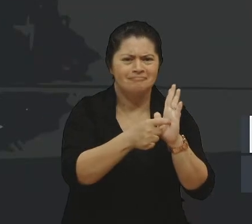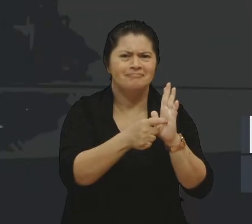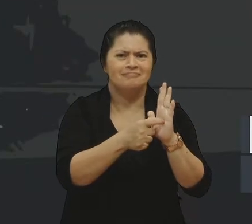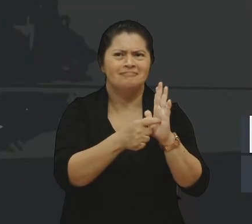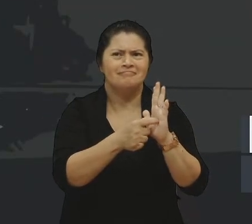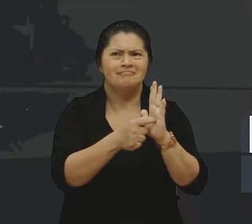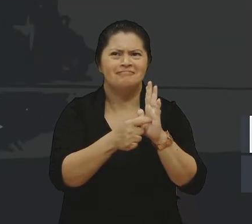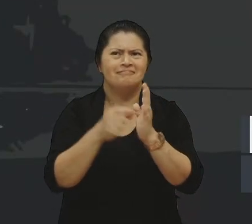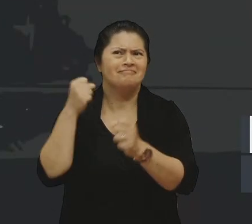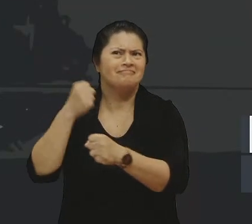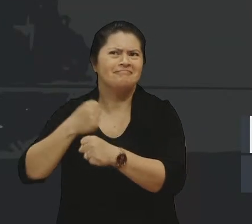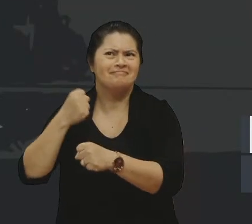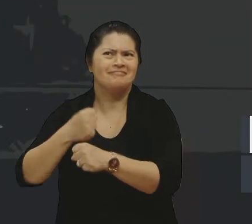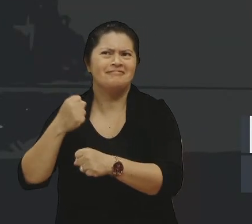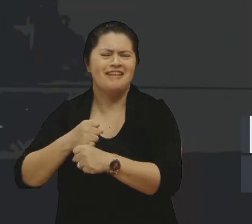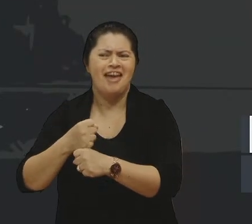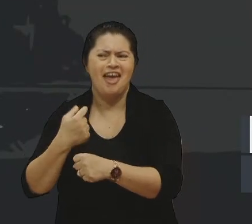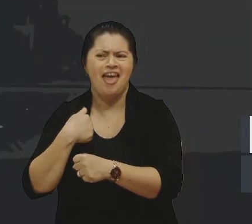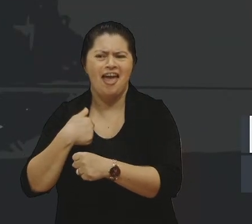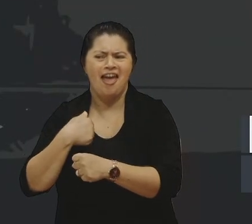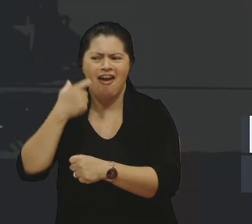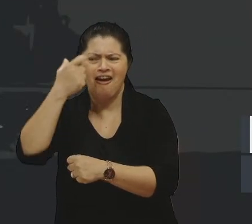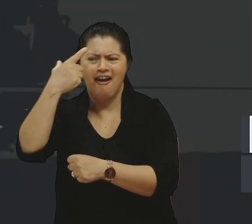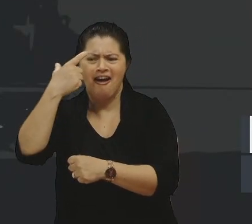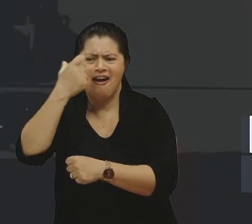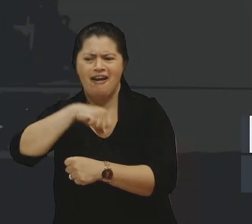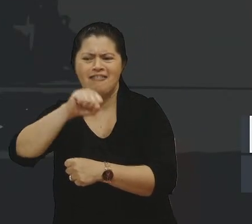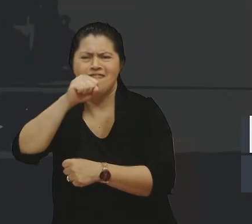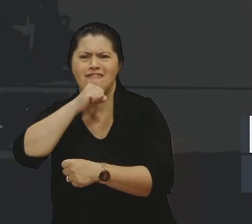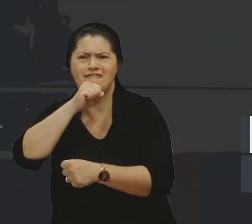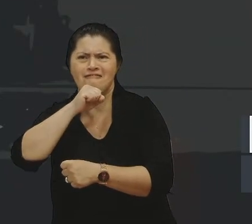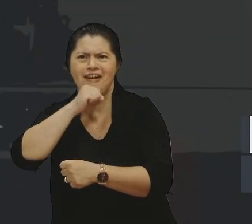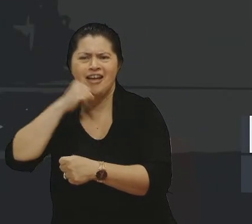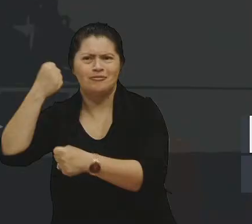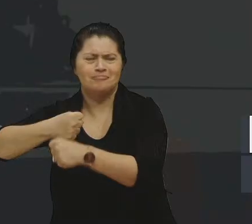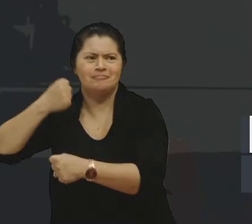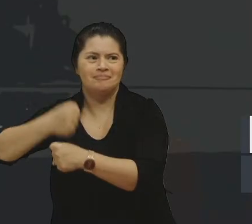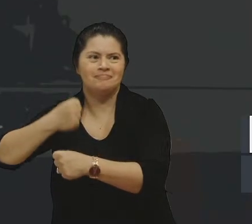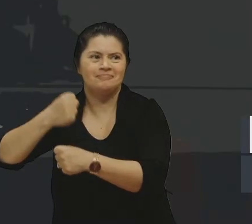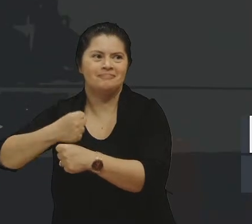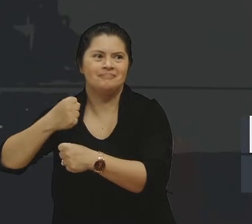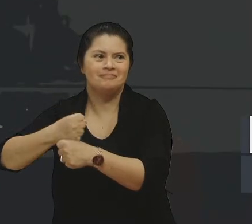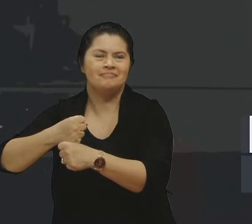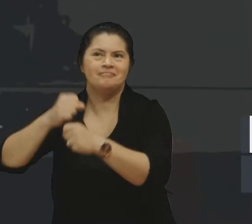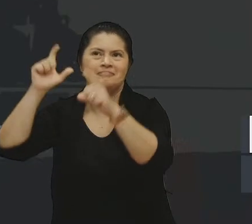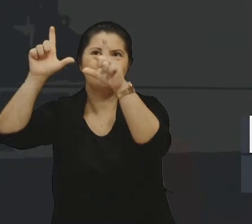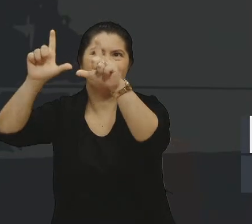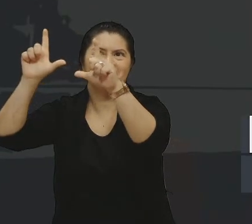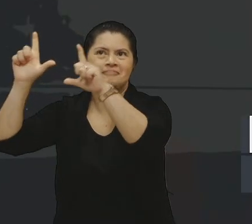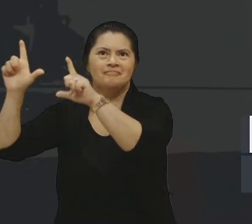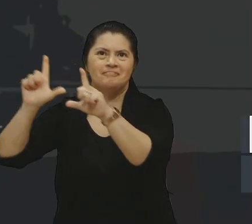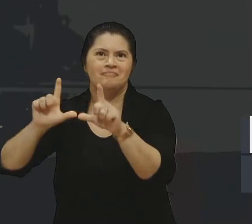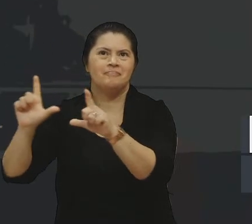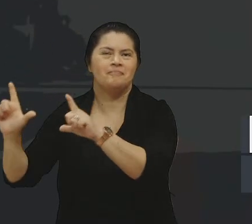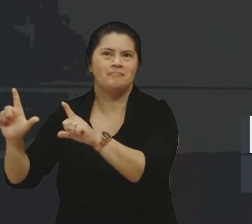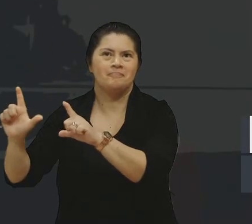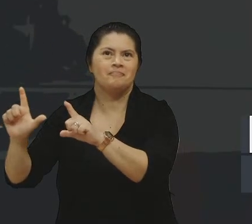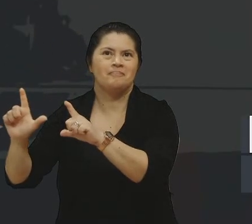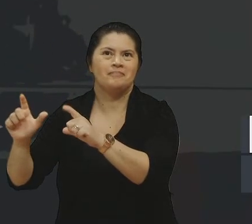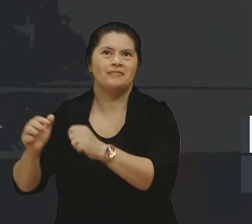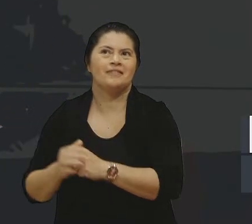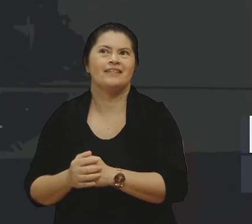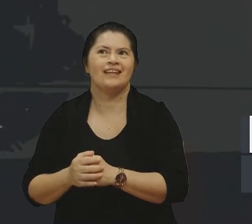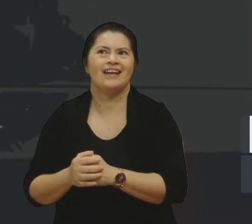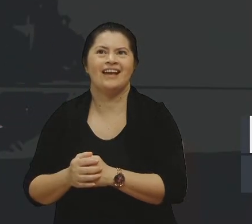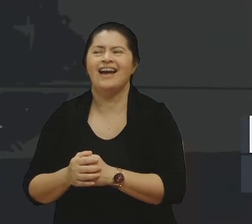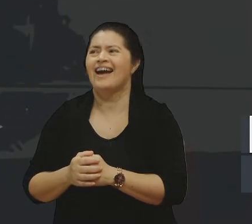canto. Vocês estão vendo que ali sou eu mais velho, né? Vocês estão vendo ali, tem um pedreiro ali no canto, no alto? Então, eu comecei com a IA, depois eu disse para a IA, me deixa um pouco mais